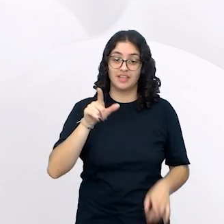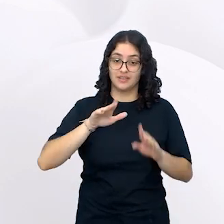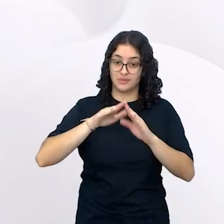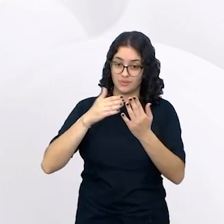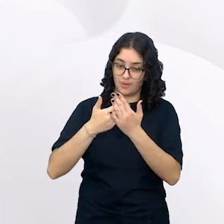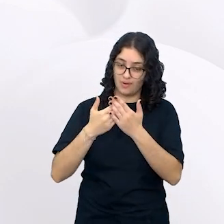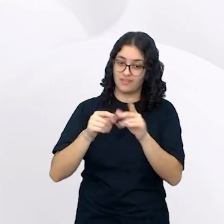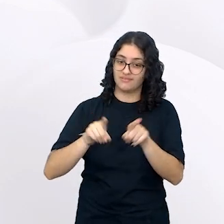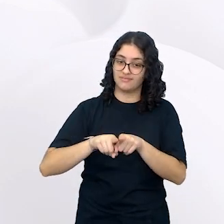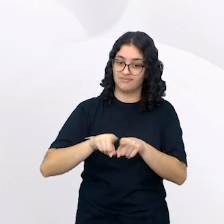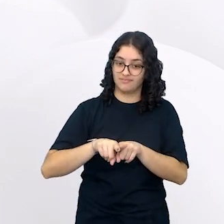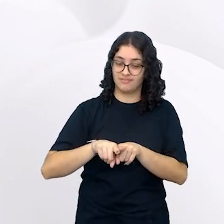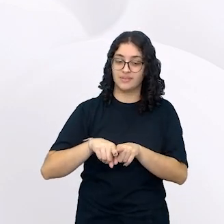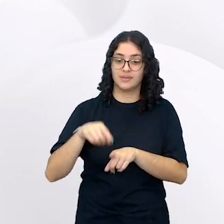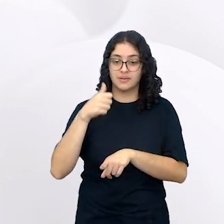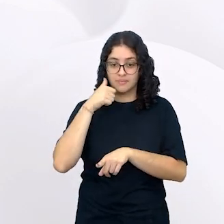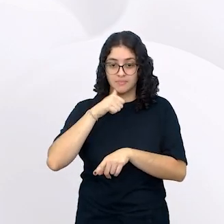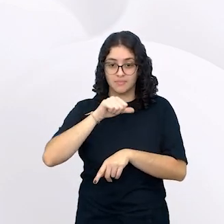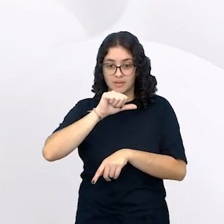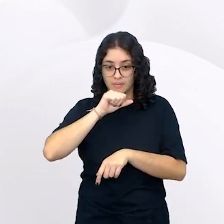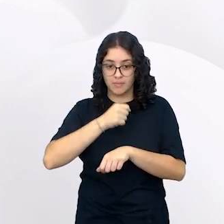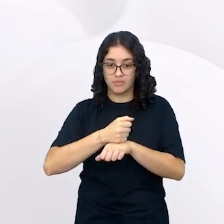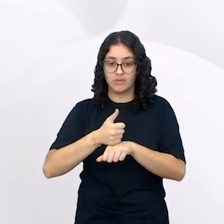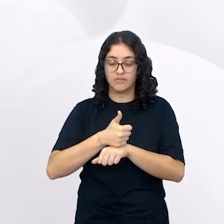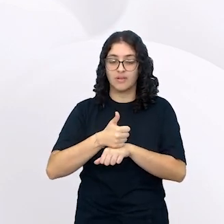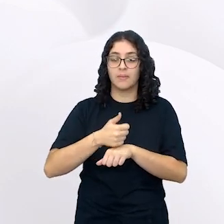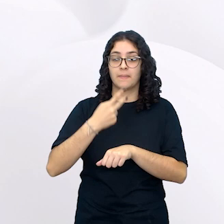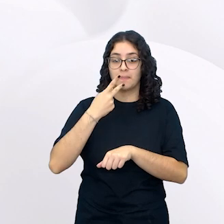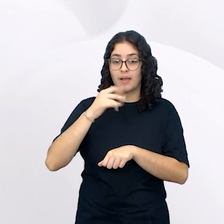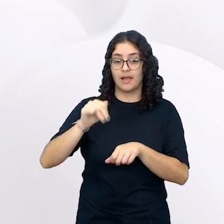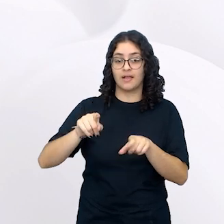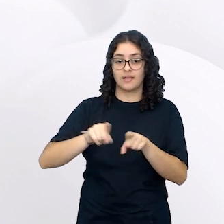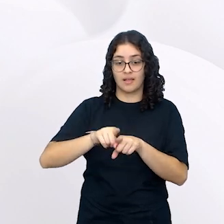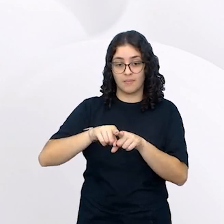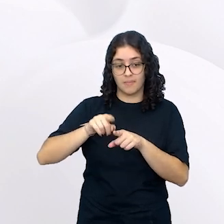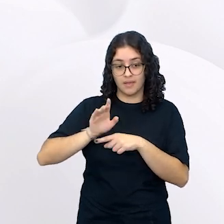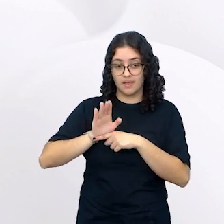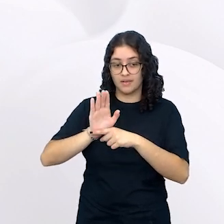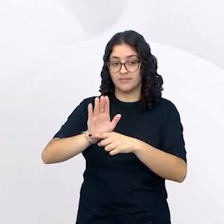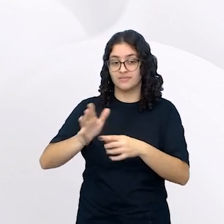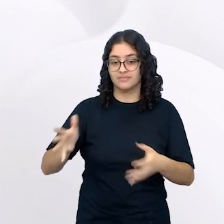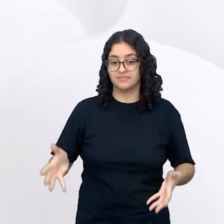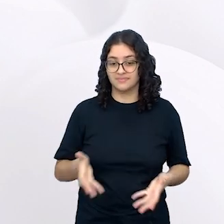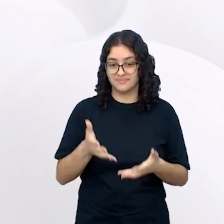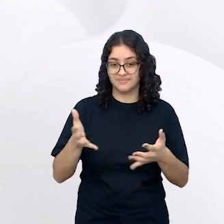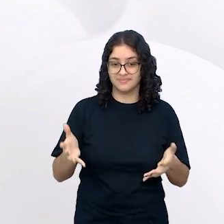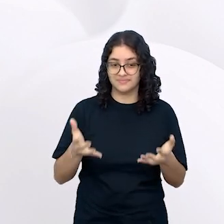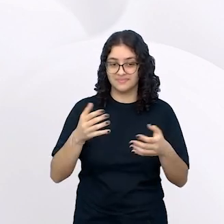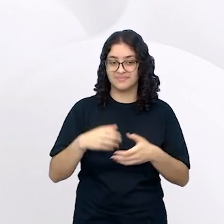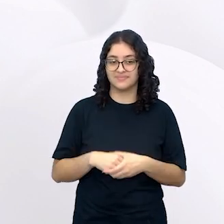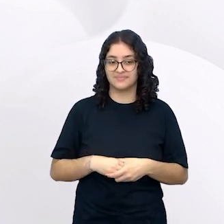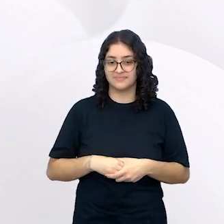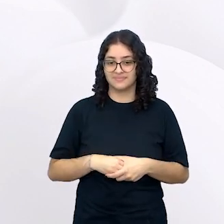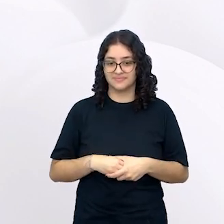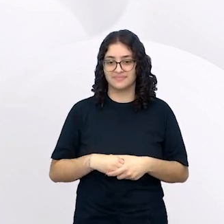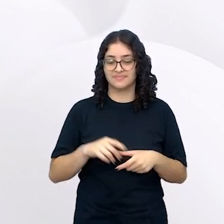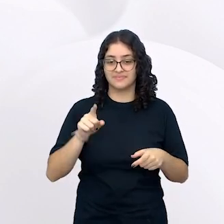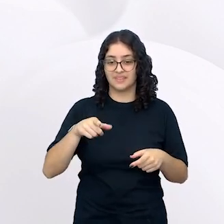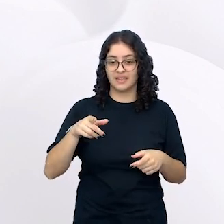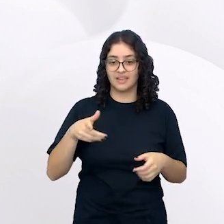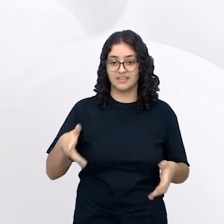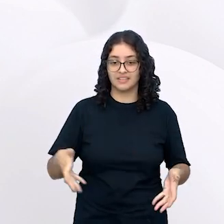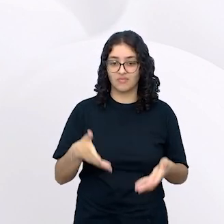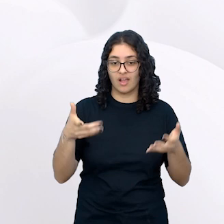também. Mãe profissional e pai também, né, que é favorável, incentivando, então, as suas filhas.